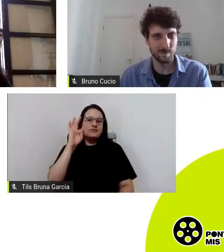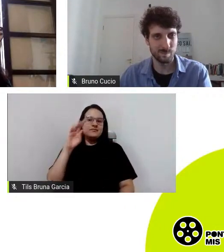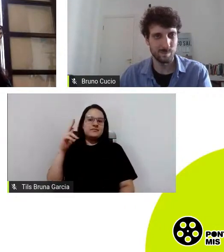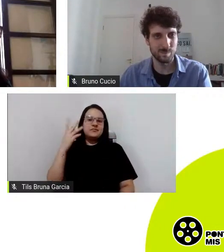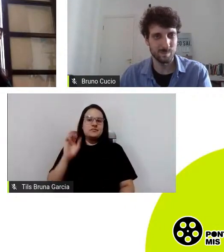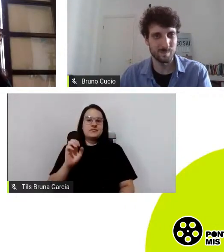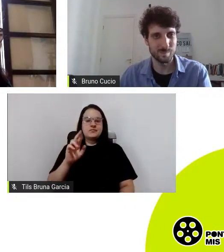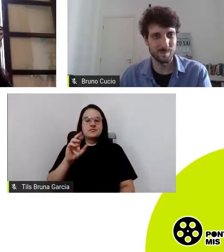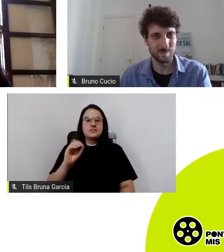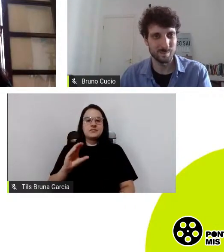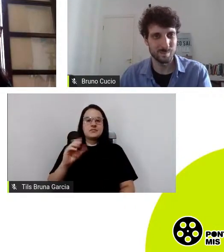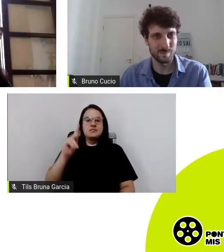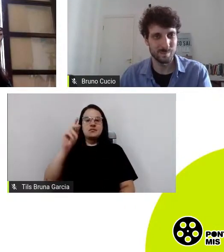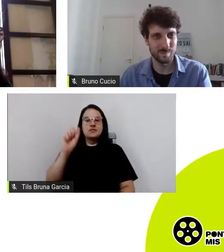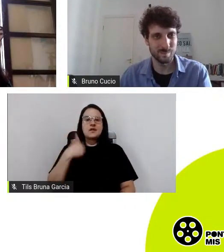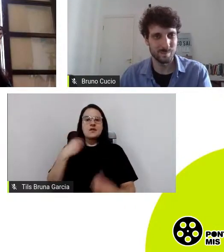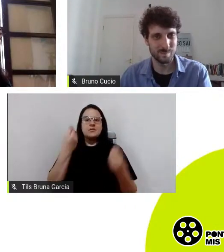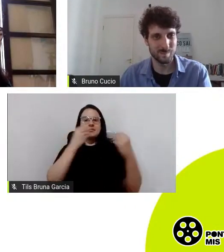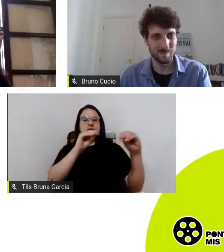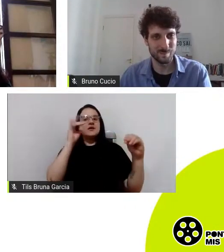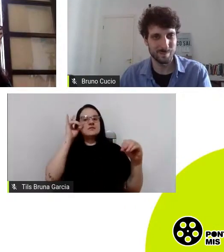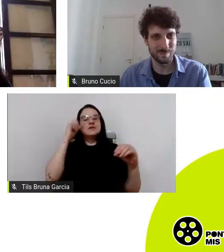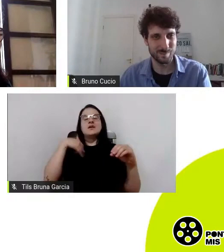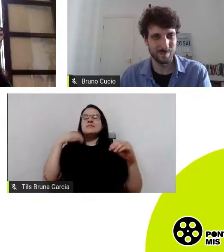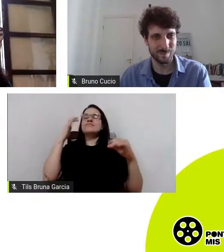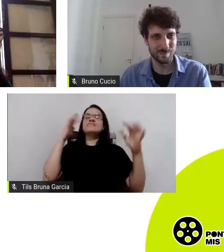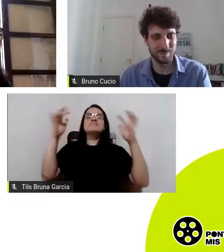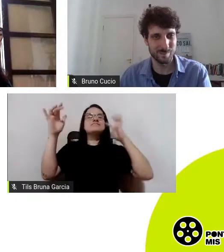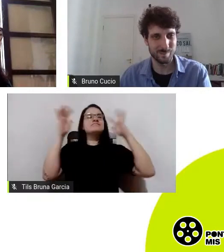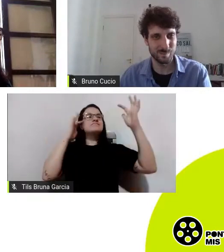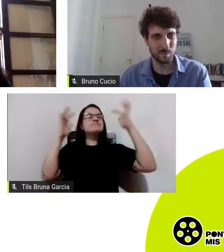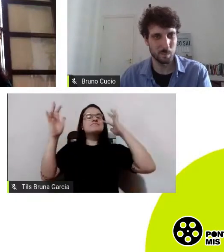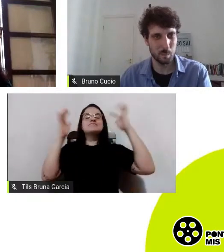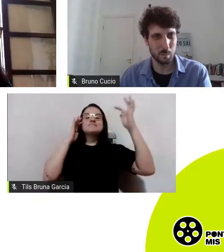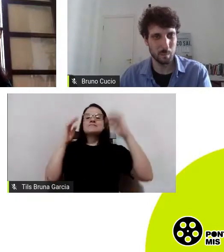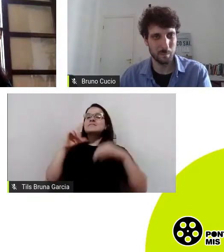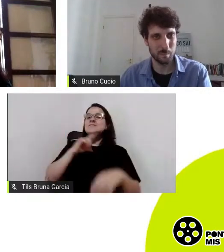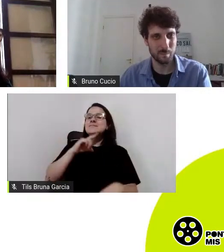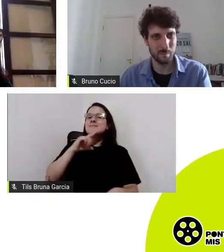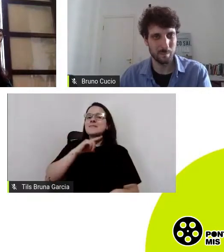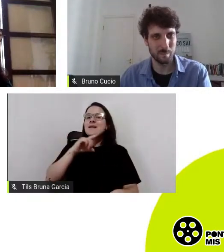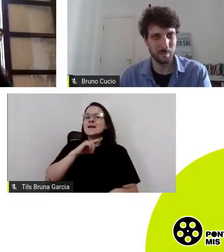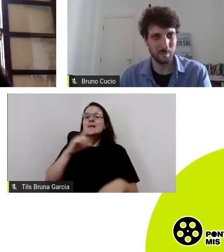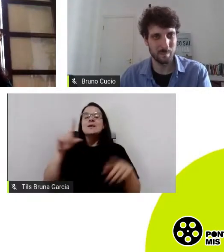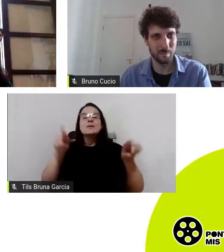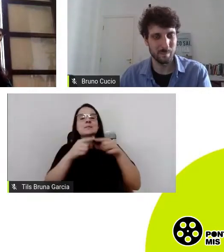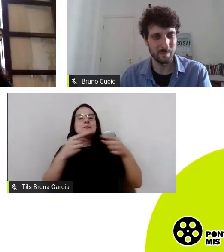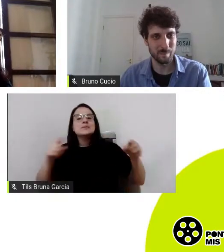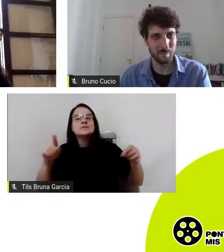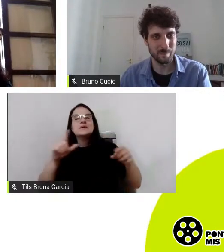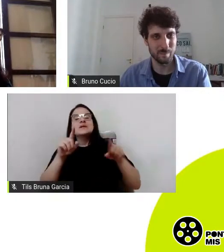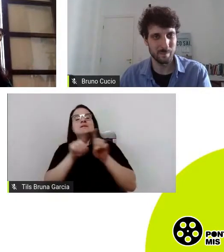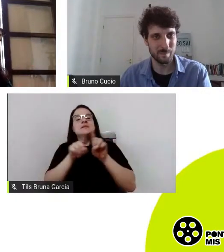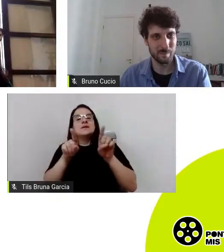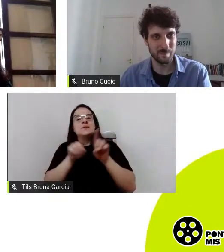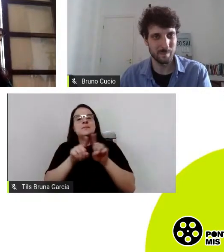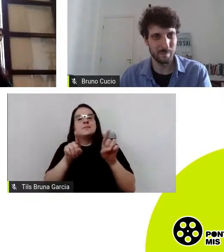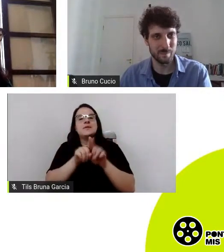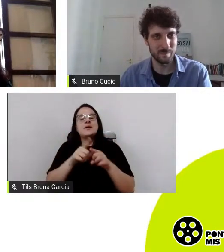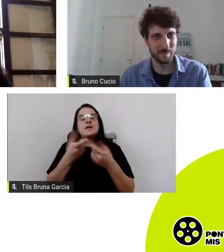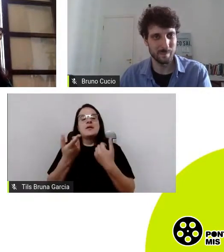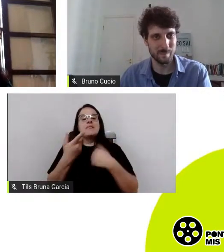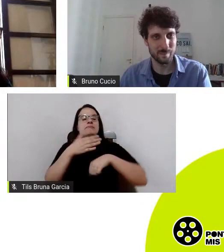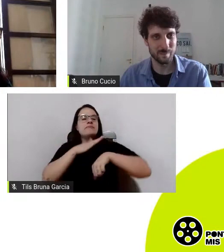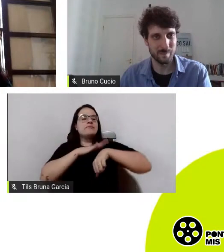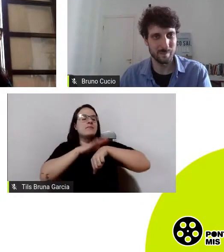no Instagram e fiquei viajando, assim. Tem uma música também cantada pelos Almôndegas, que é um grupo local, que é Quando a Meia-Noite